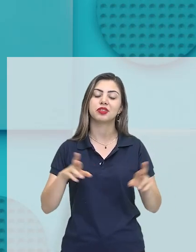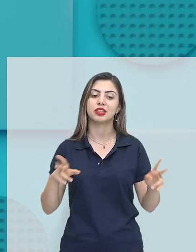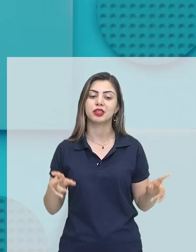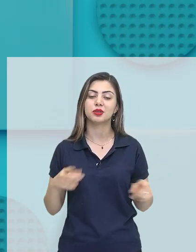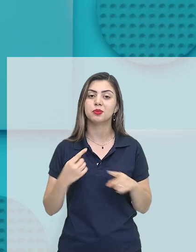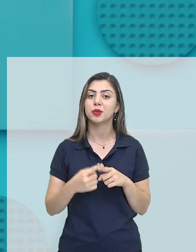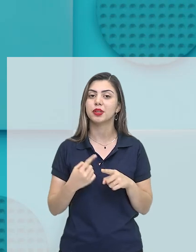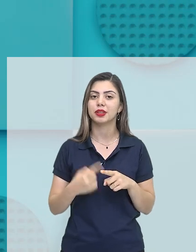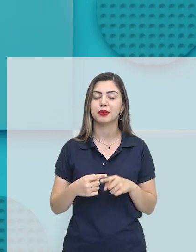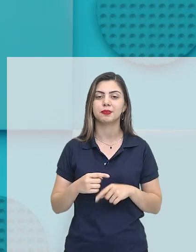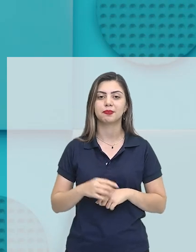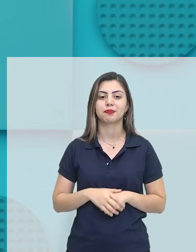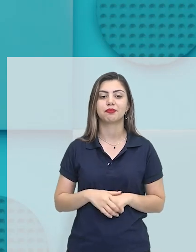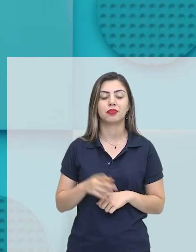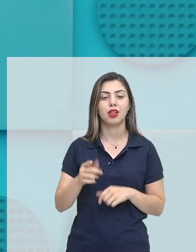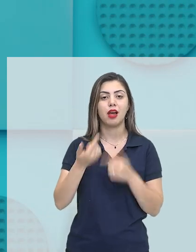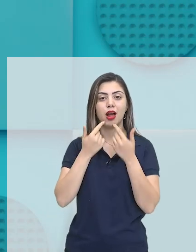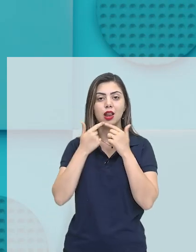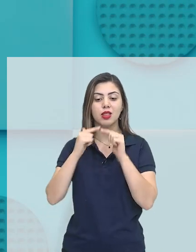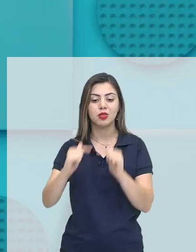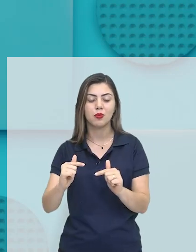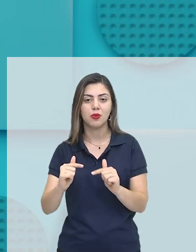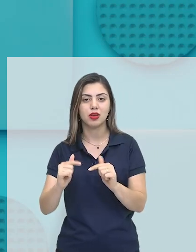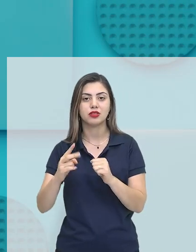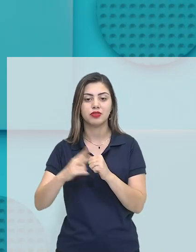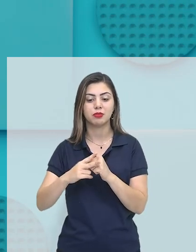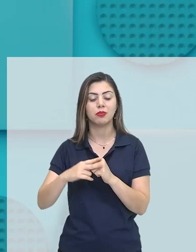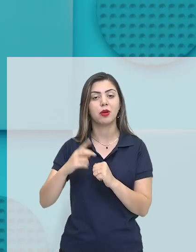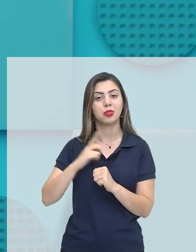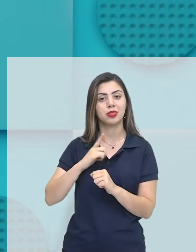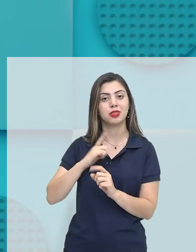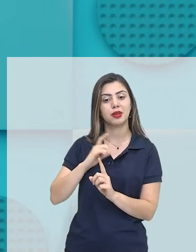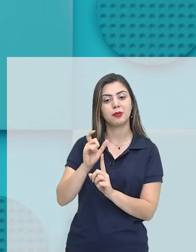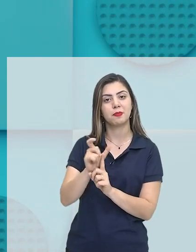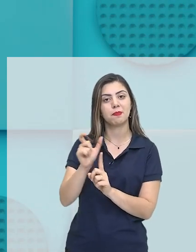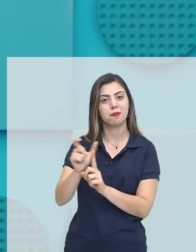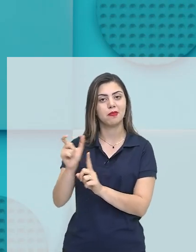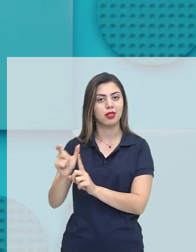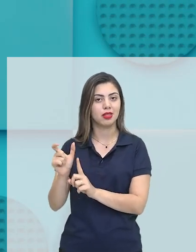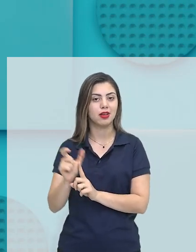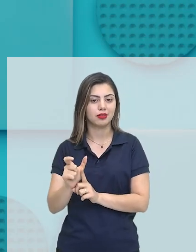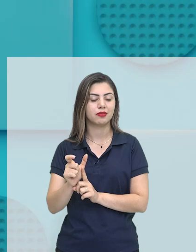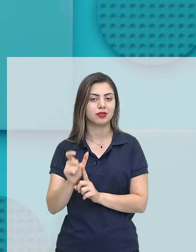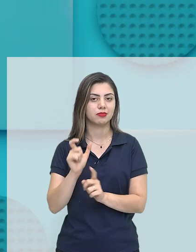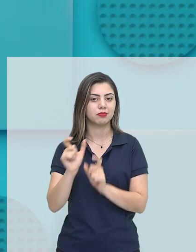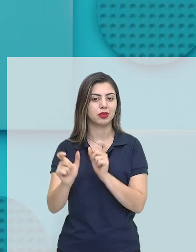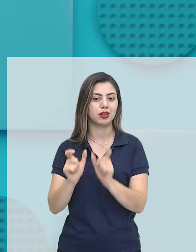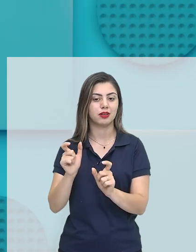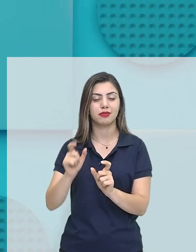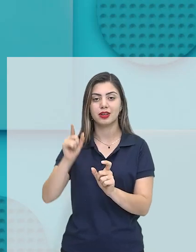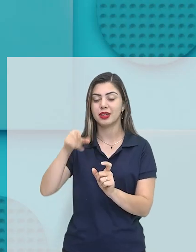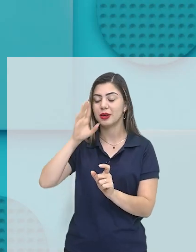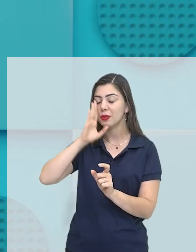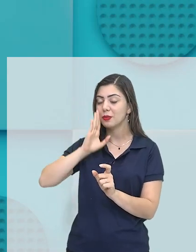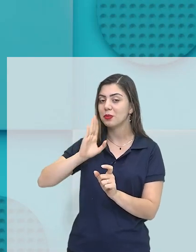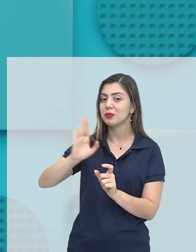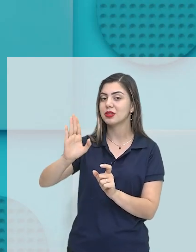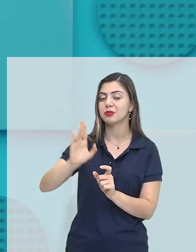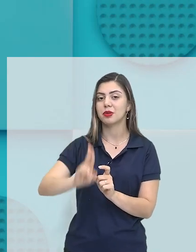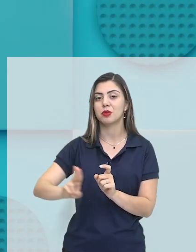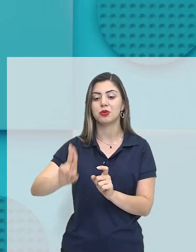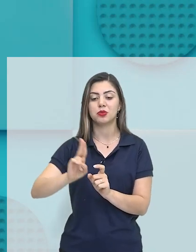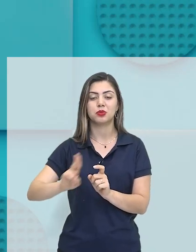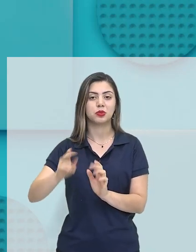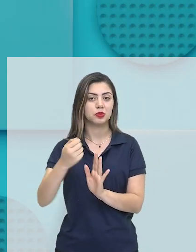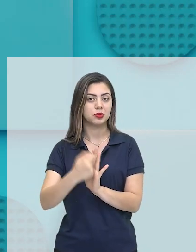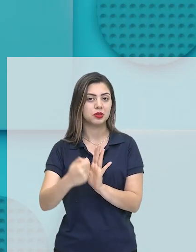forma-se por meio de palavras. Ela tem ali como a parte central, principal, a